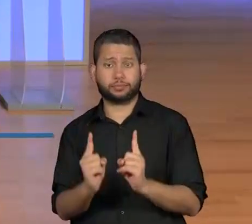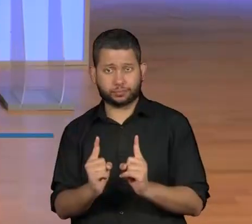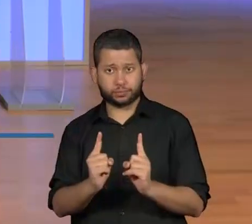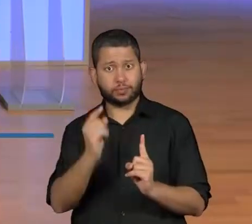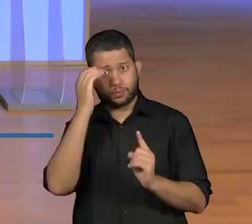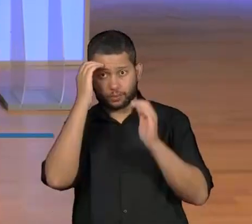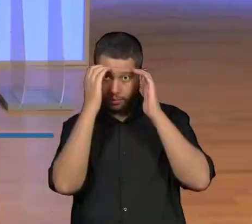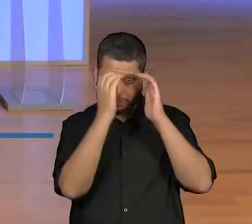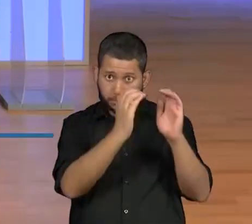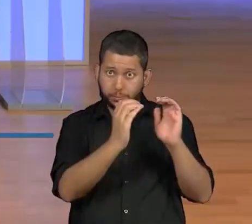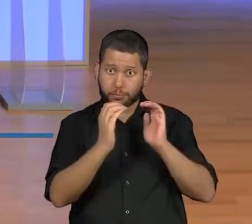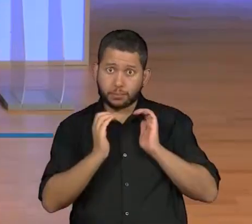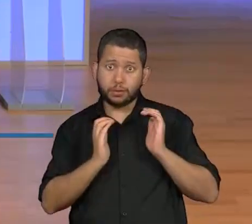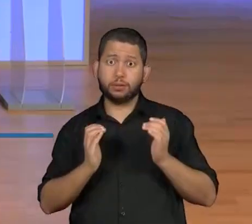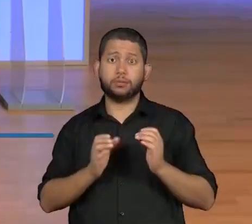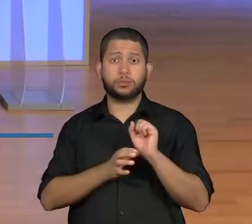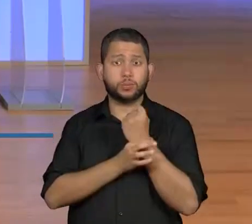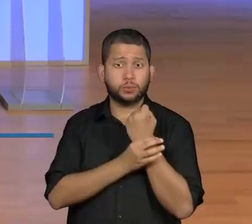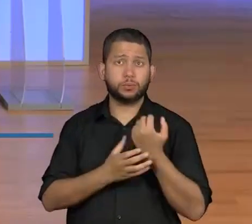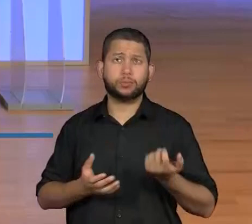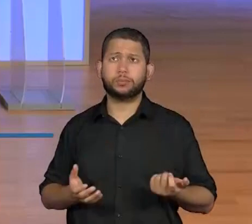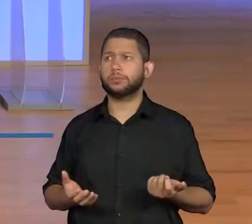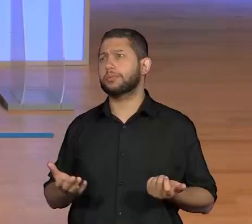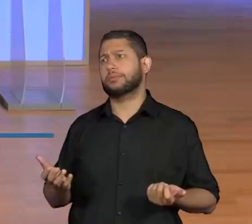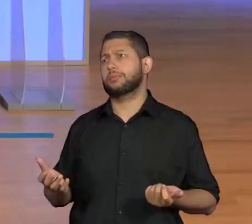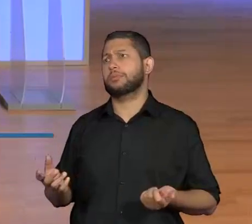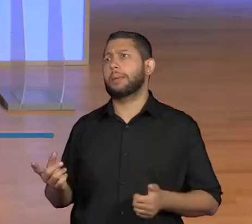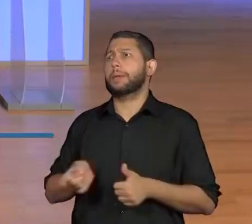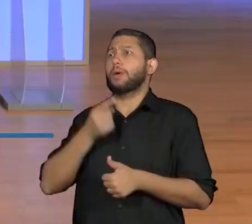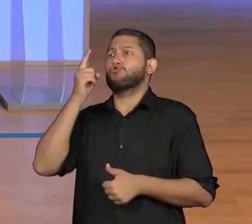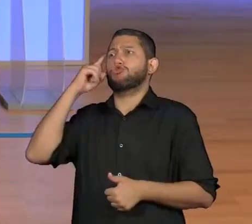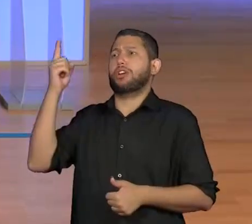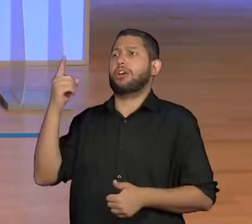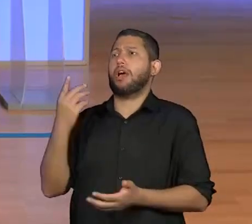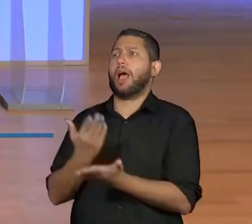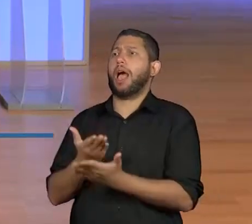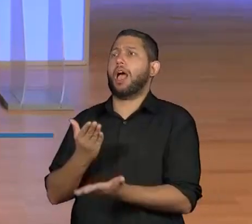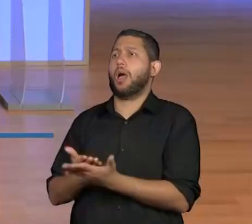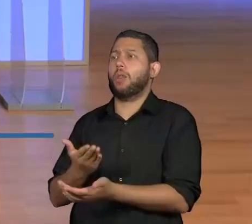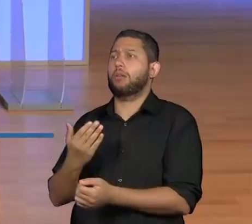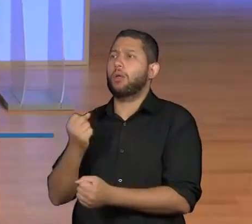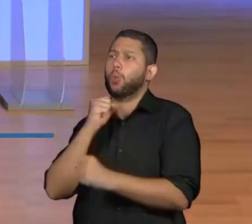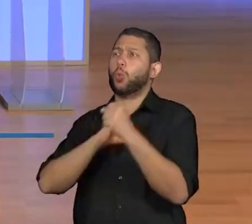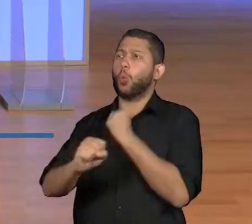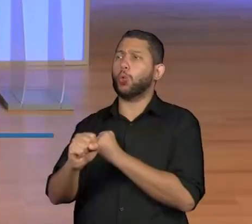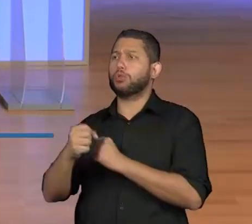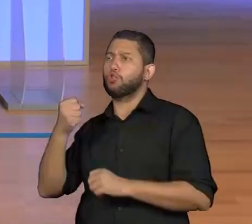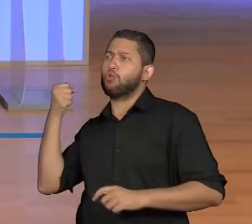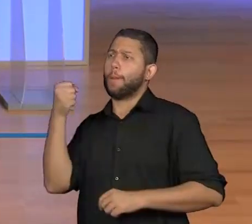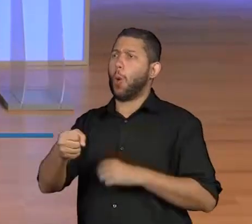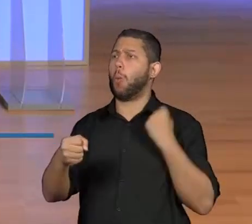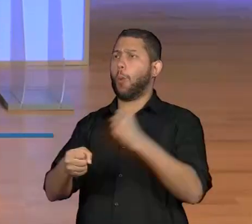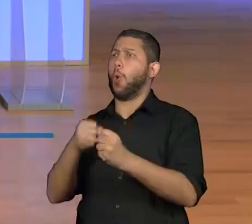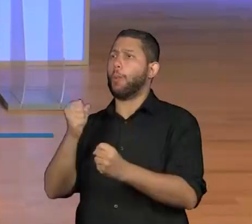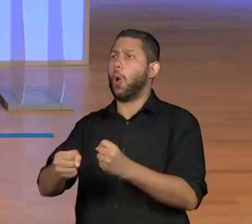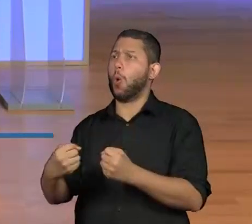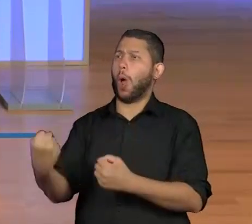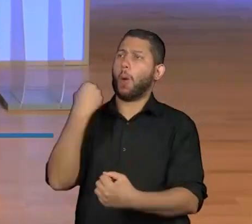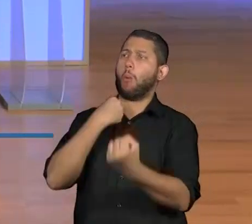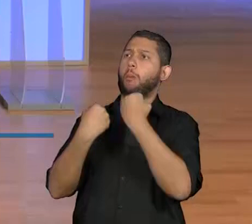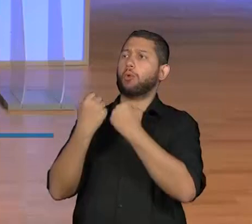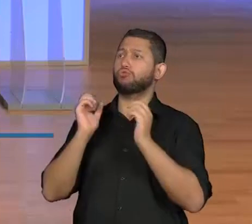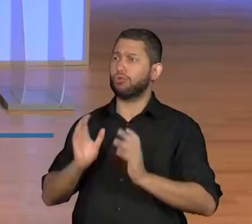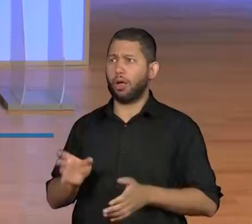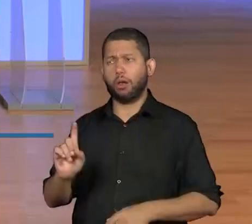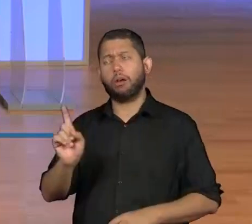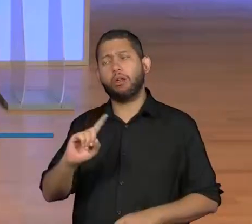segurança. Não é uma briga. E também não é o primeiro dia de aula, né? Que eu acho que a pessoa já vai lutar lá. Não, lógico que não.